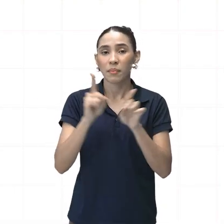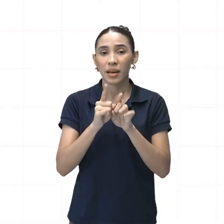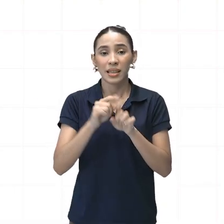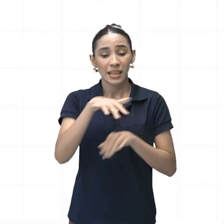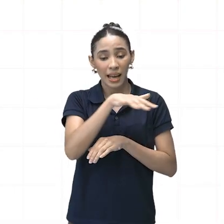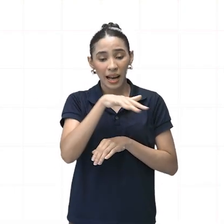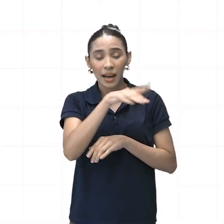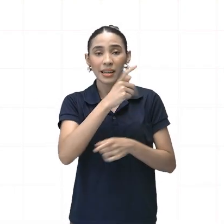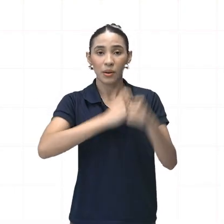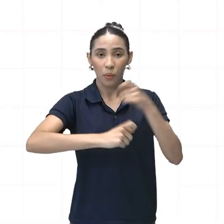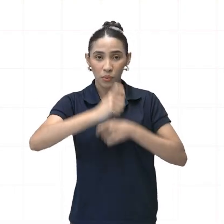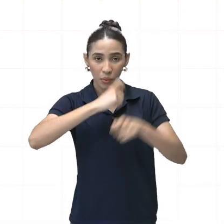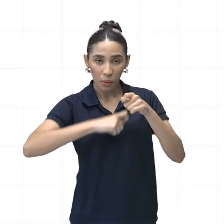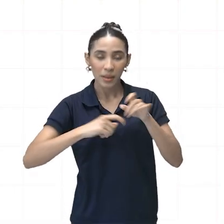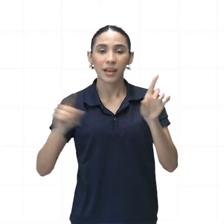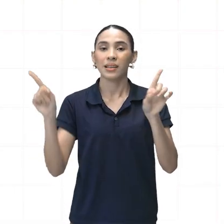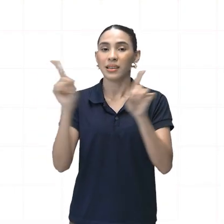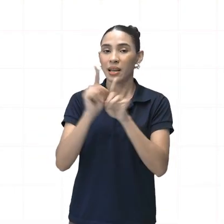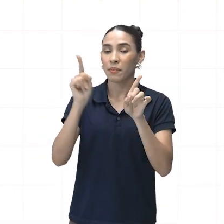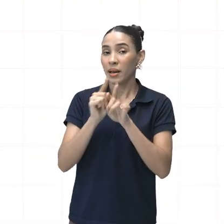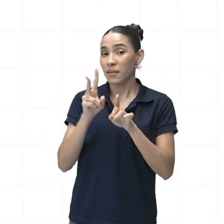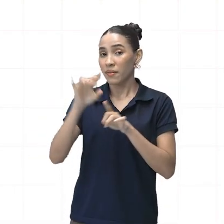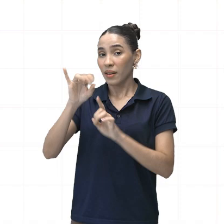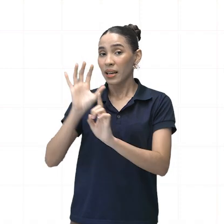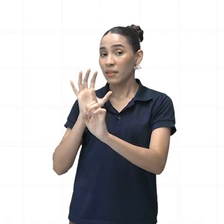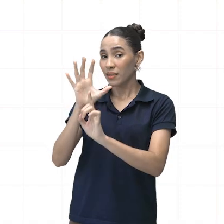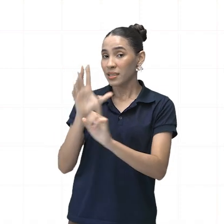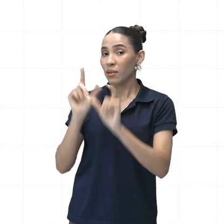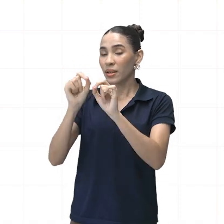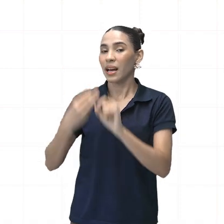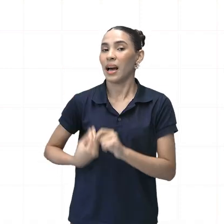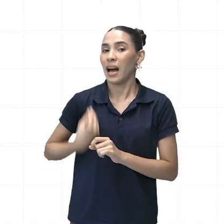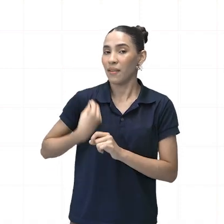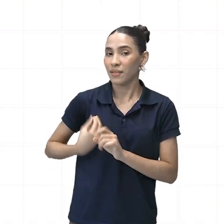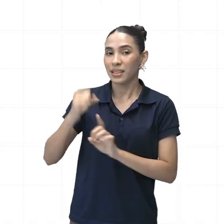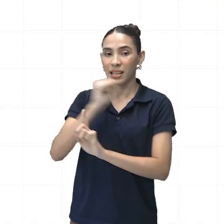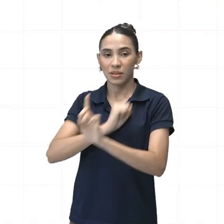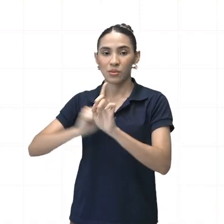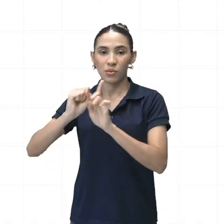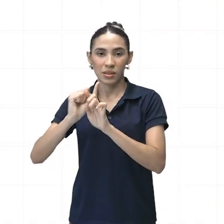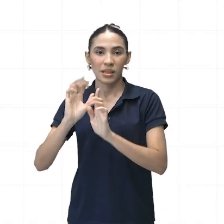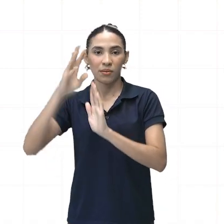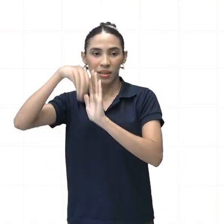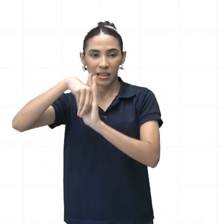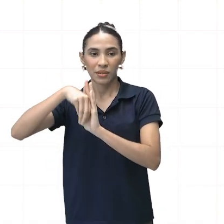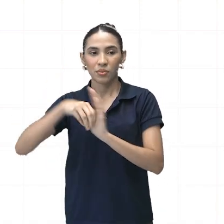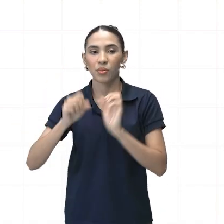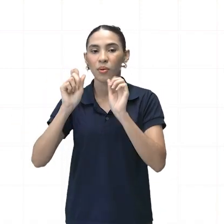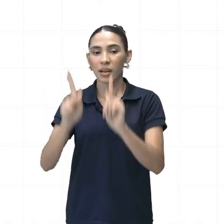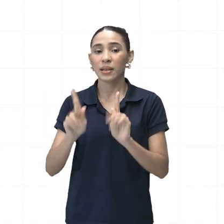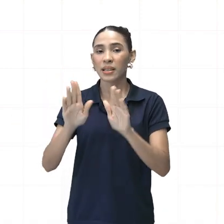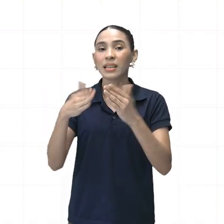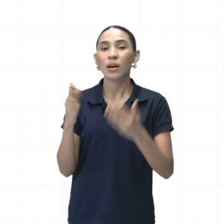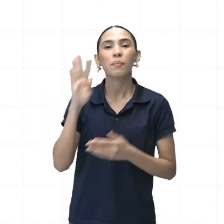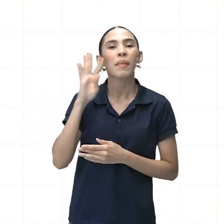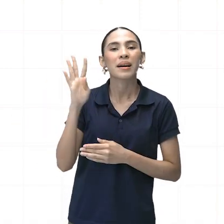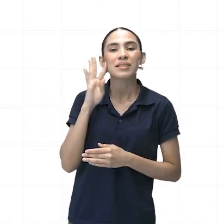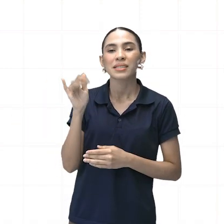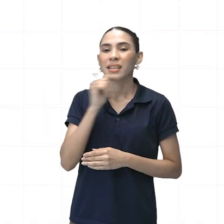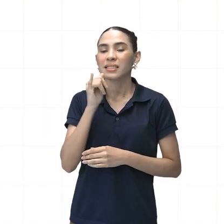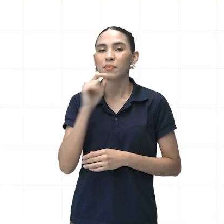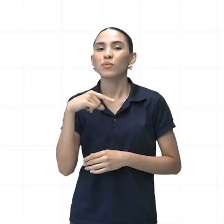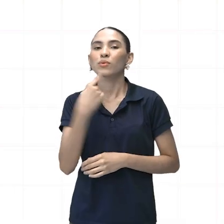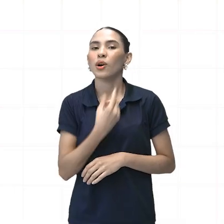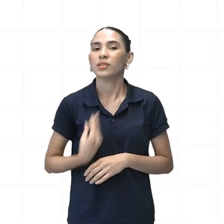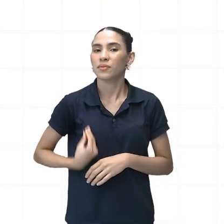da economia, e também isso vai dar reflexo à vida social. Tá? Então, imaginem o que